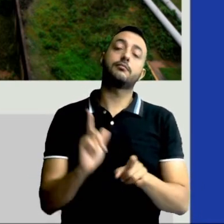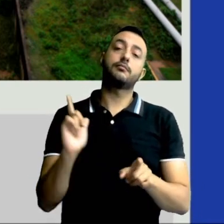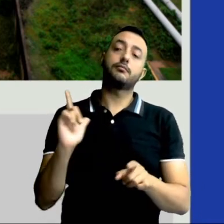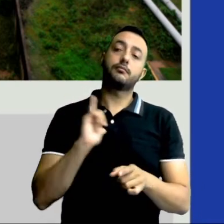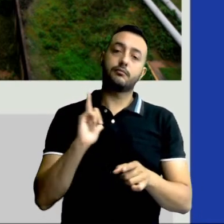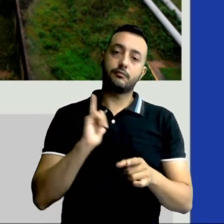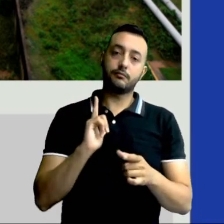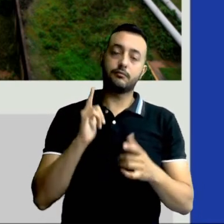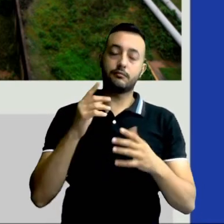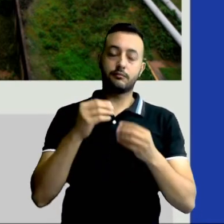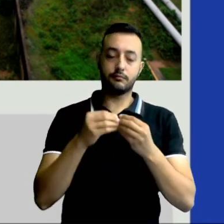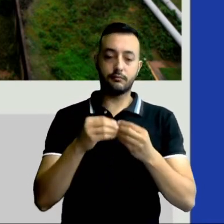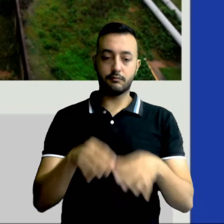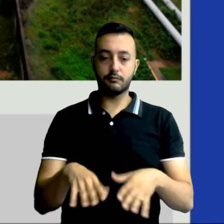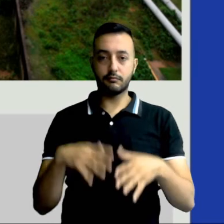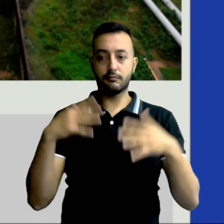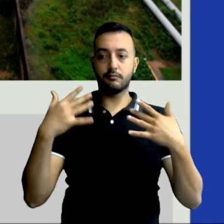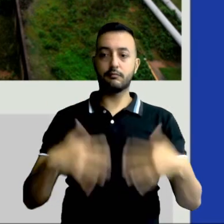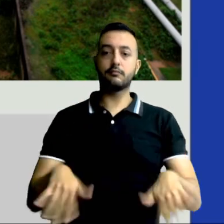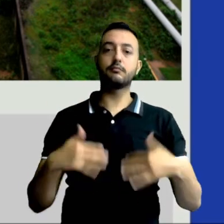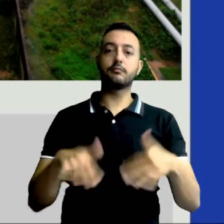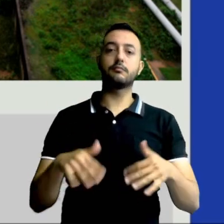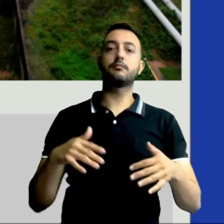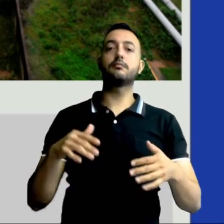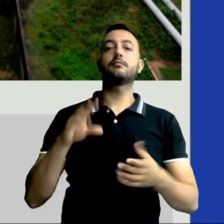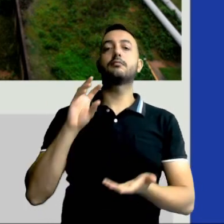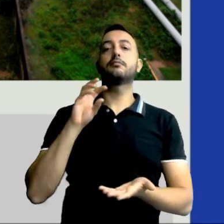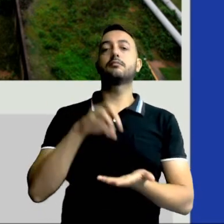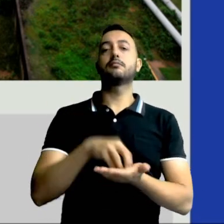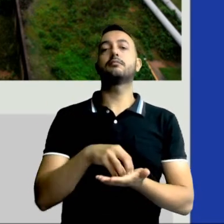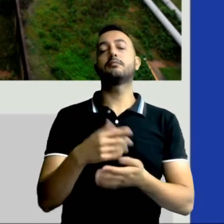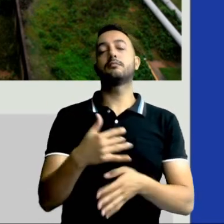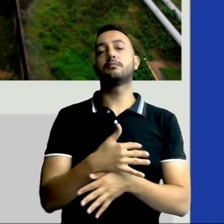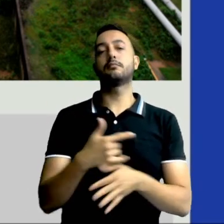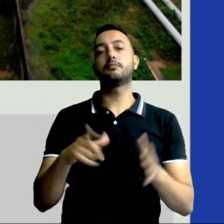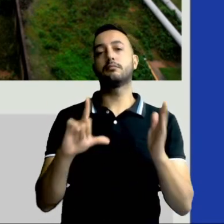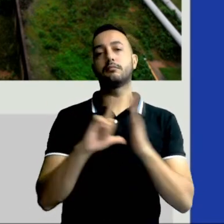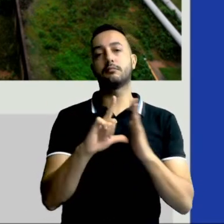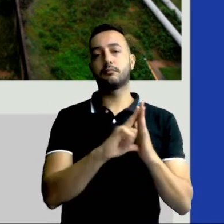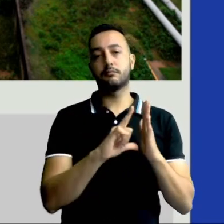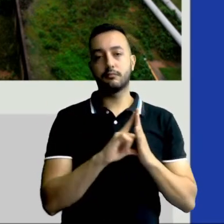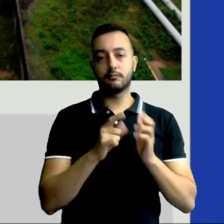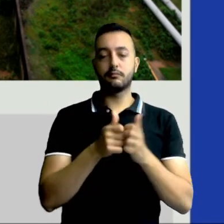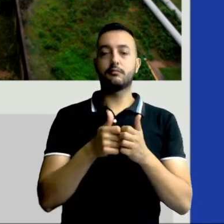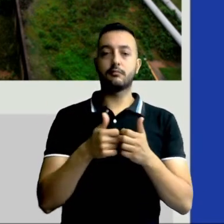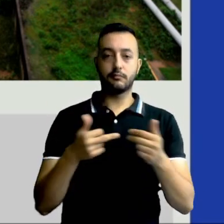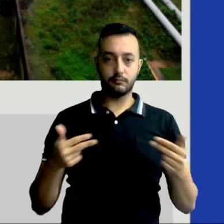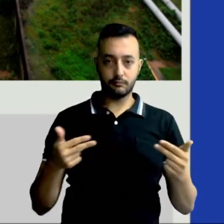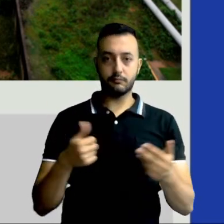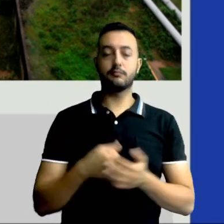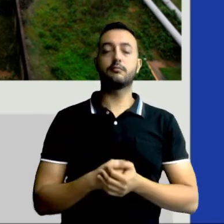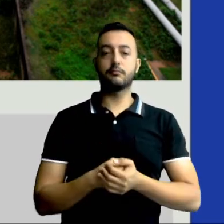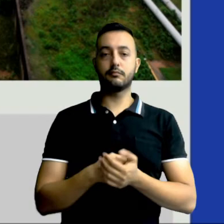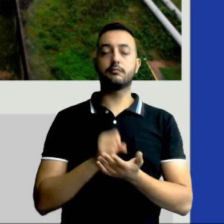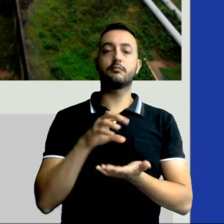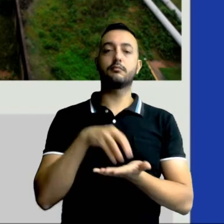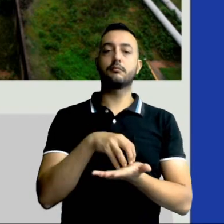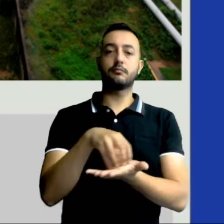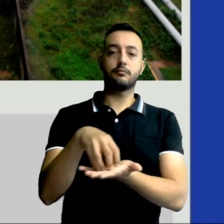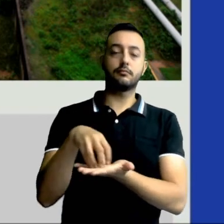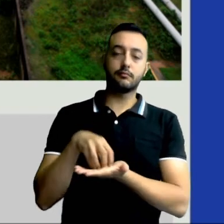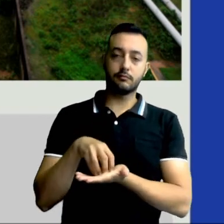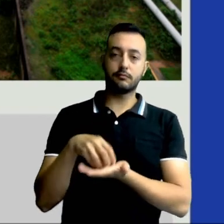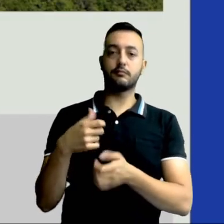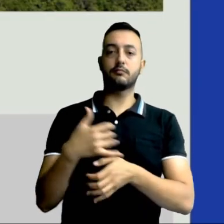bastante transtorno aqui ao centro da cidade e as lojas dedicadas comerciais no centro